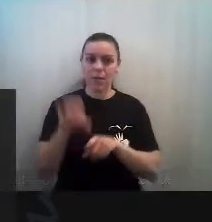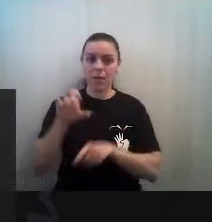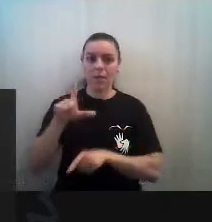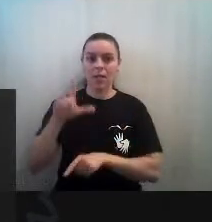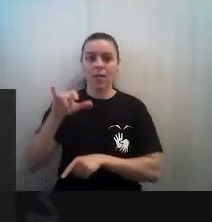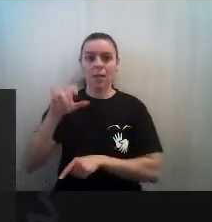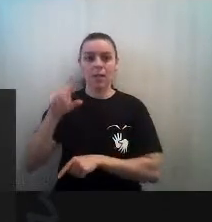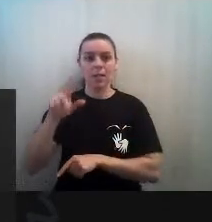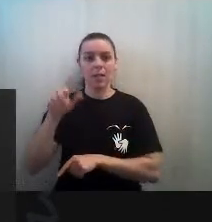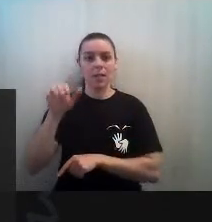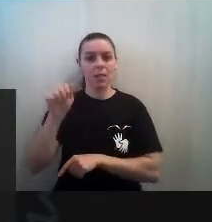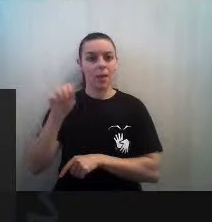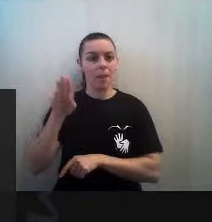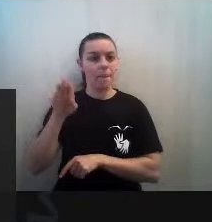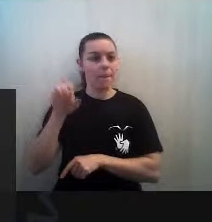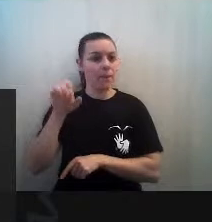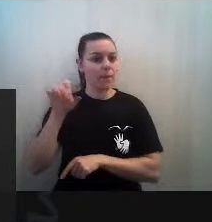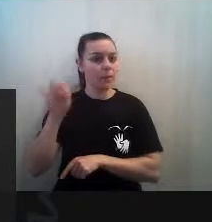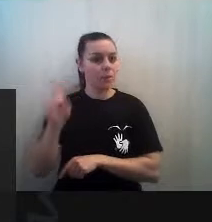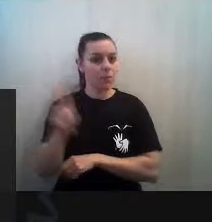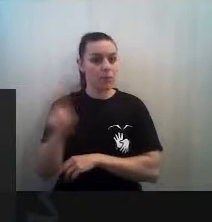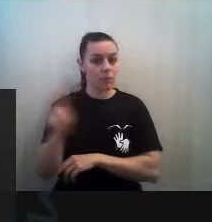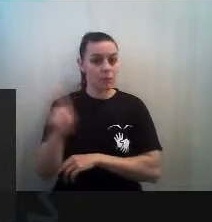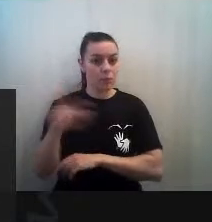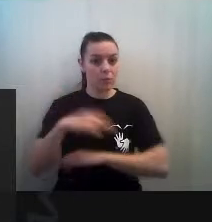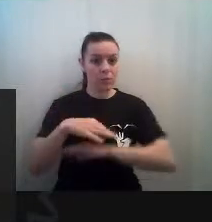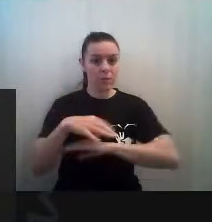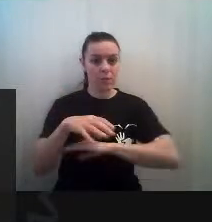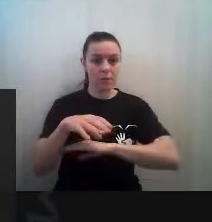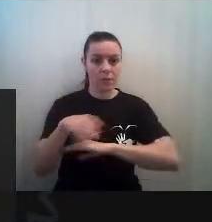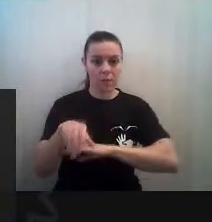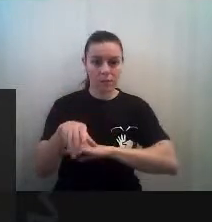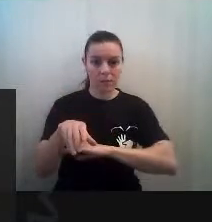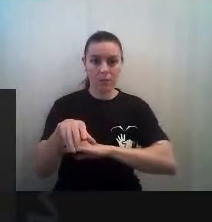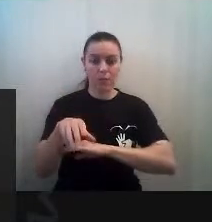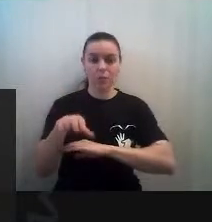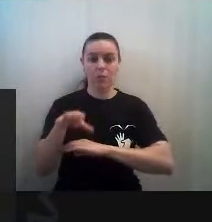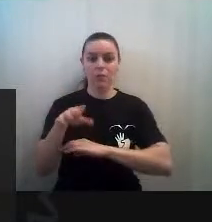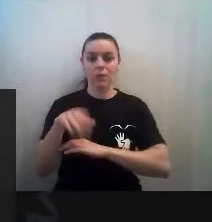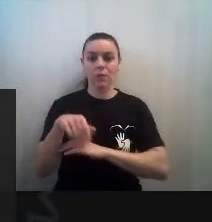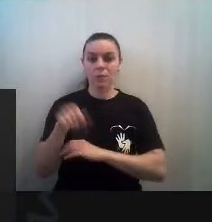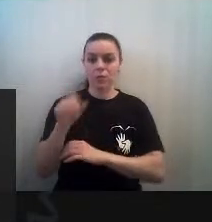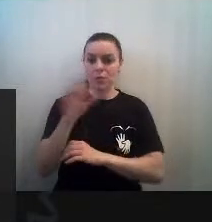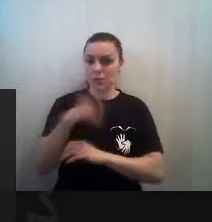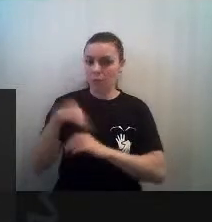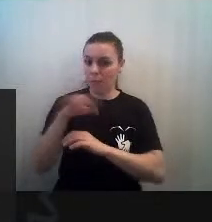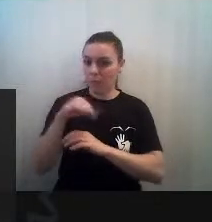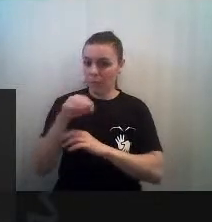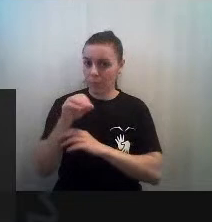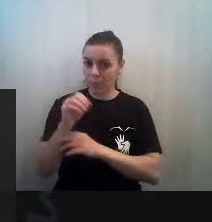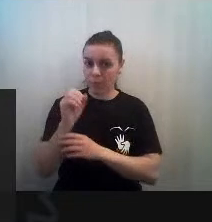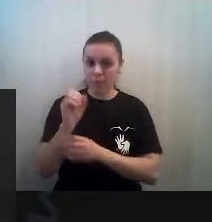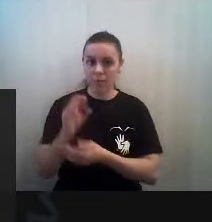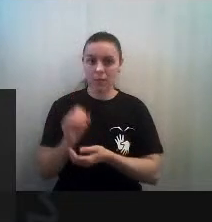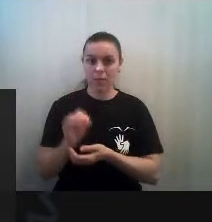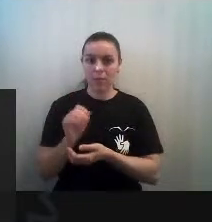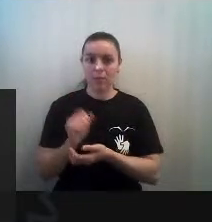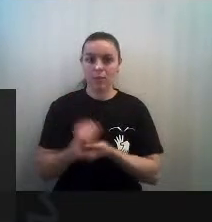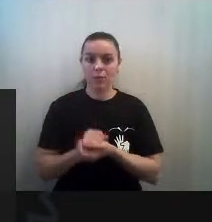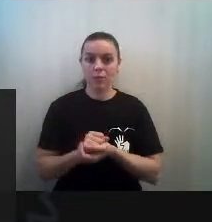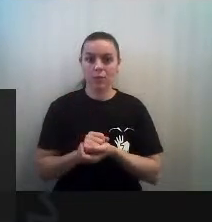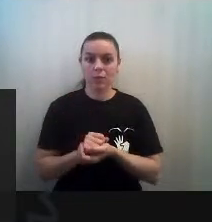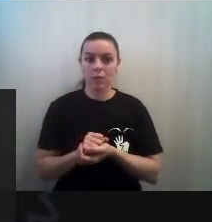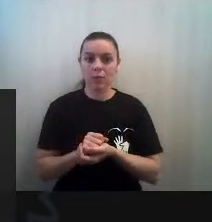professor no IFES, Campus Serra do Espírito Santo, e no campus eles têm incentivado fortemente a participação das meninas em